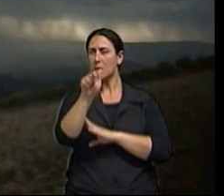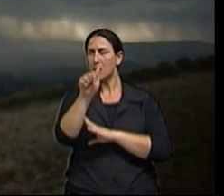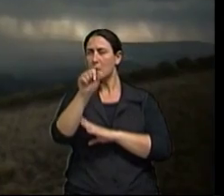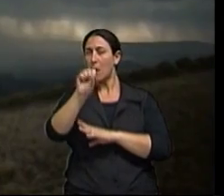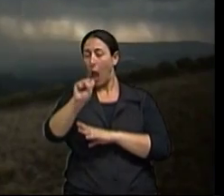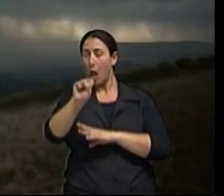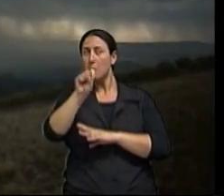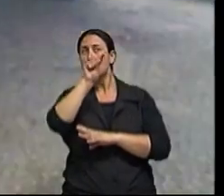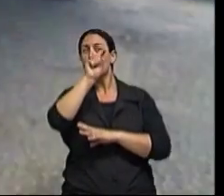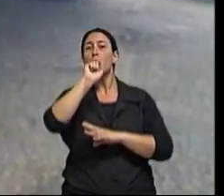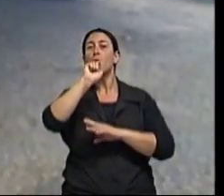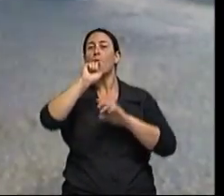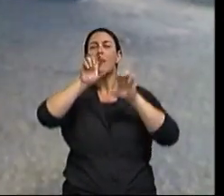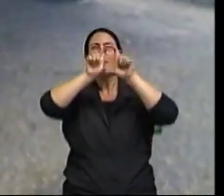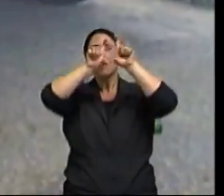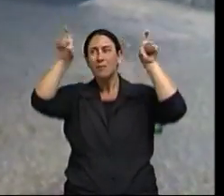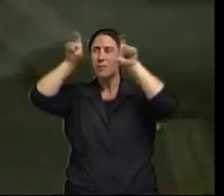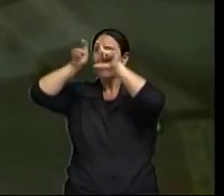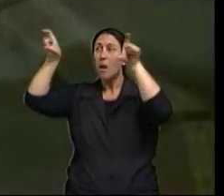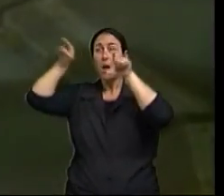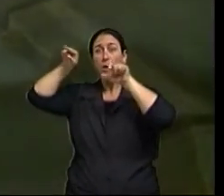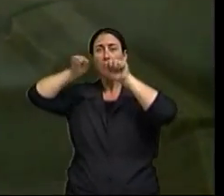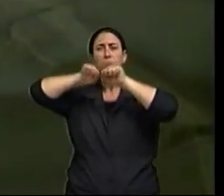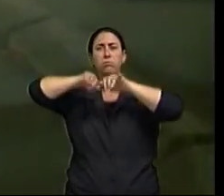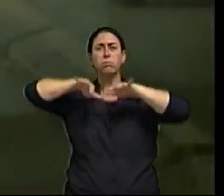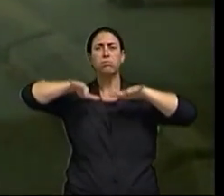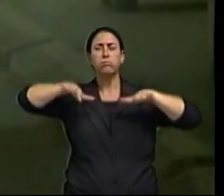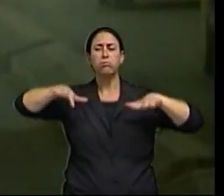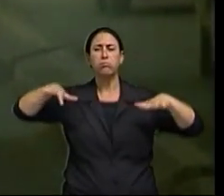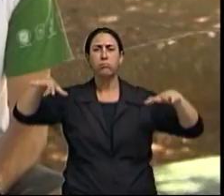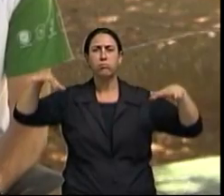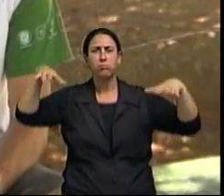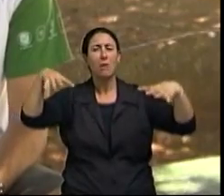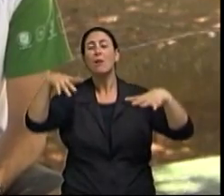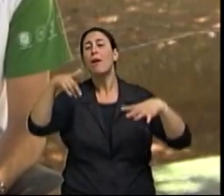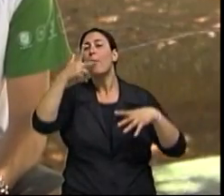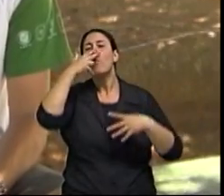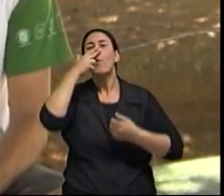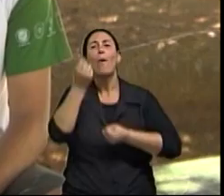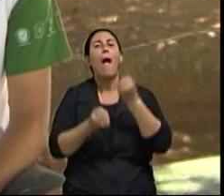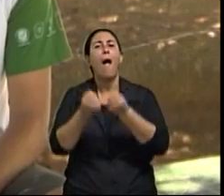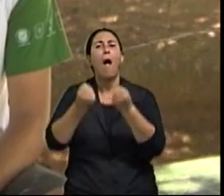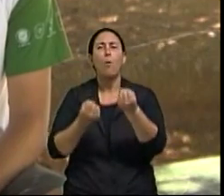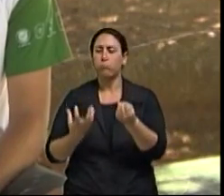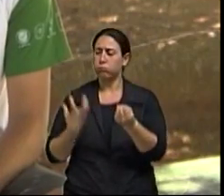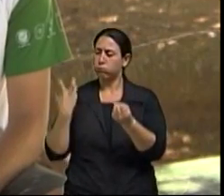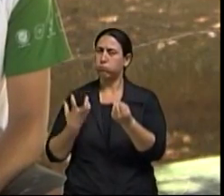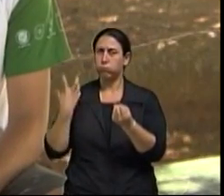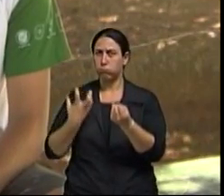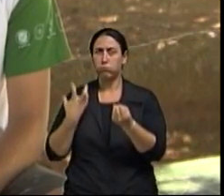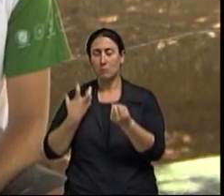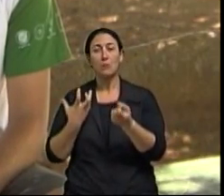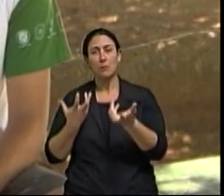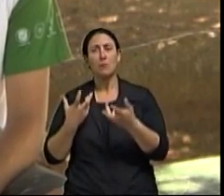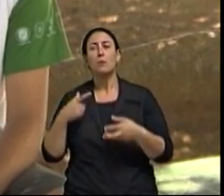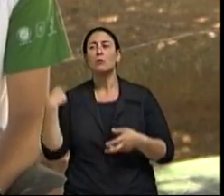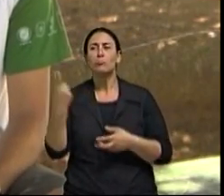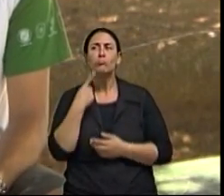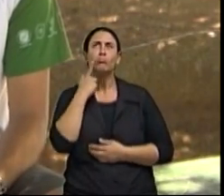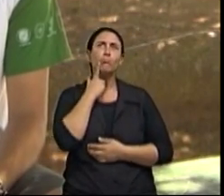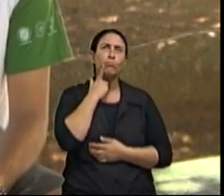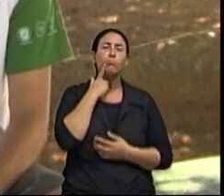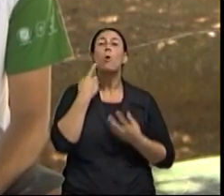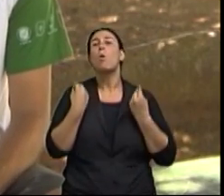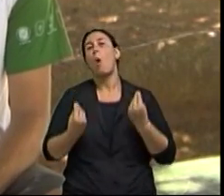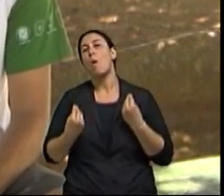e acabam contaminando a atmosfera e influenciando também com relação à camada de ozônio e à deterioração dessa camada de ozônio no planeta.